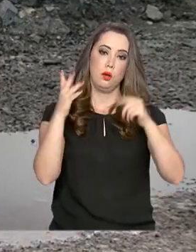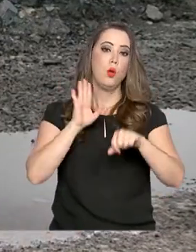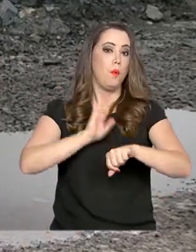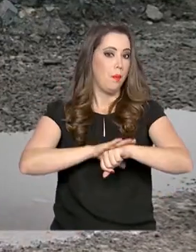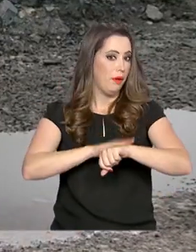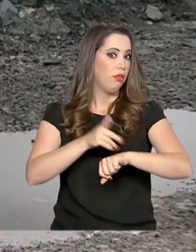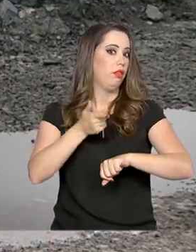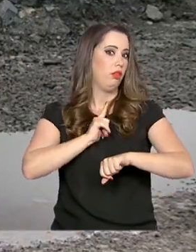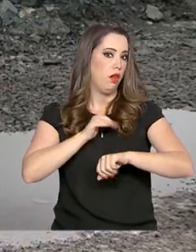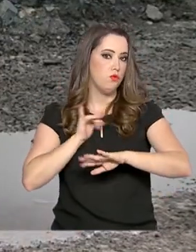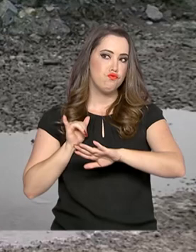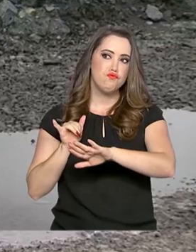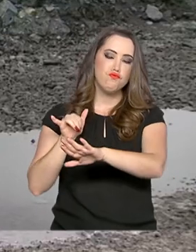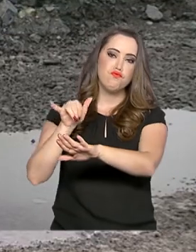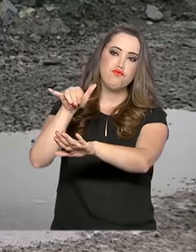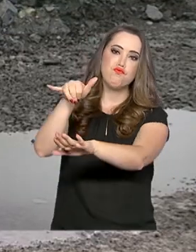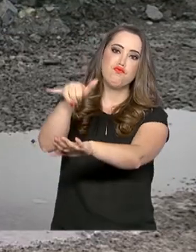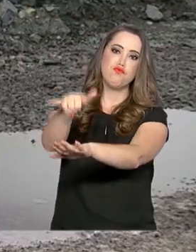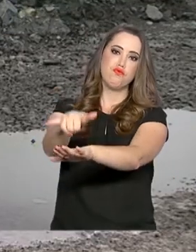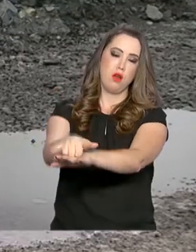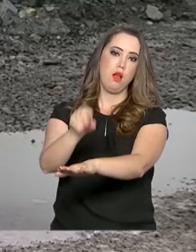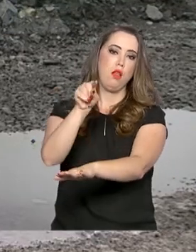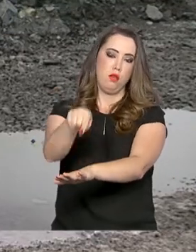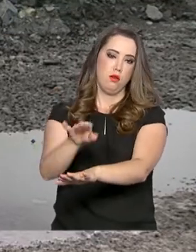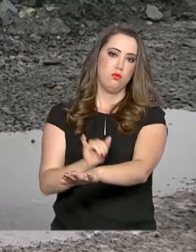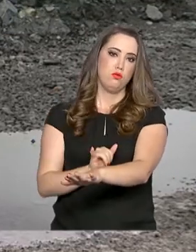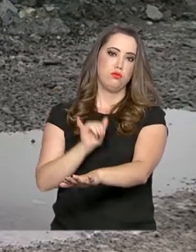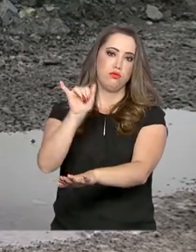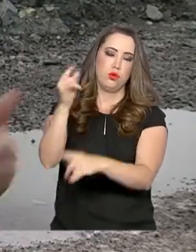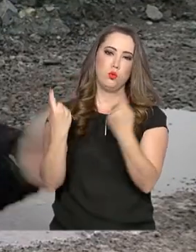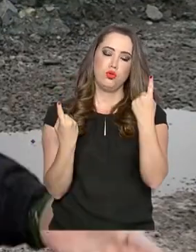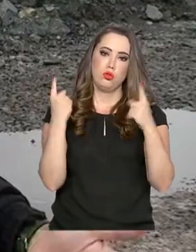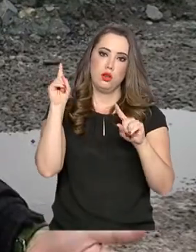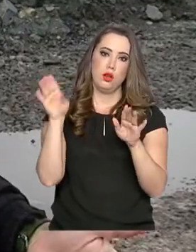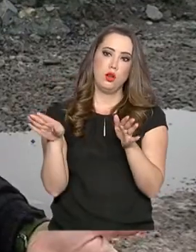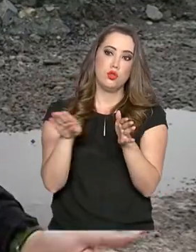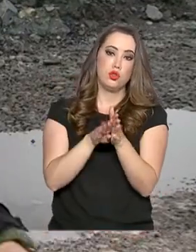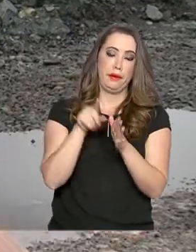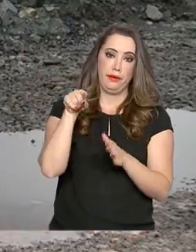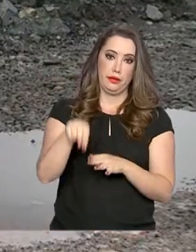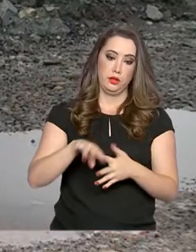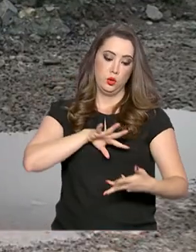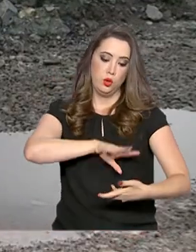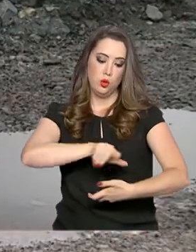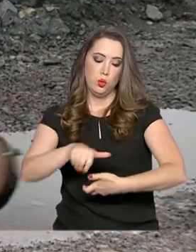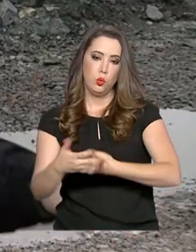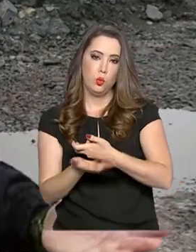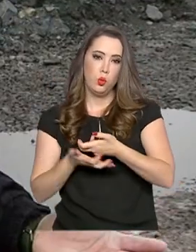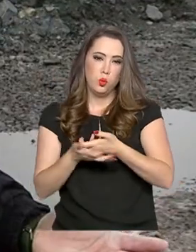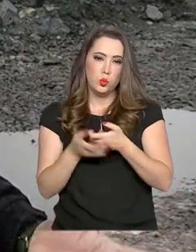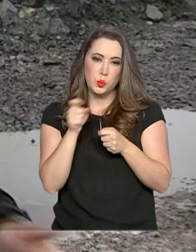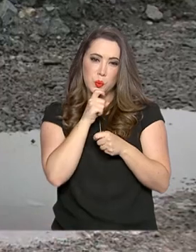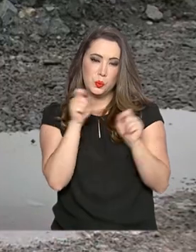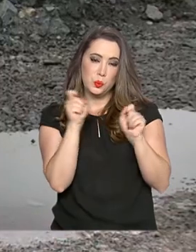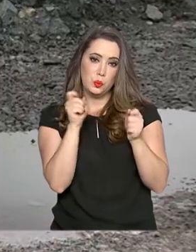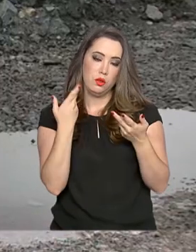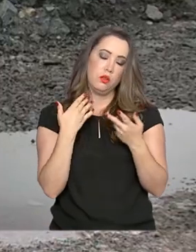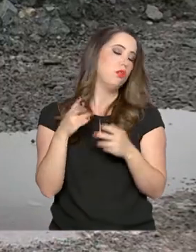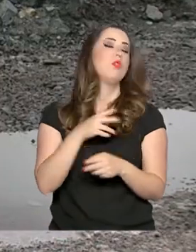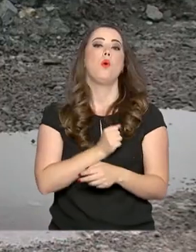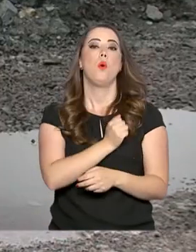climática, o avião Hércules da Força Aérea Brasileira vai decolar de Punta Arenas e pousar na Antártica. O vice-presidente e toda a sua comitiva